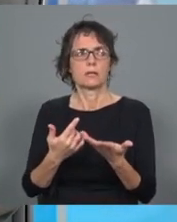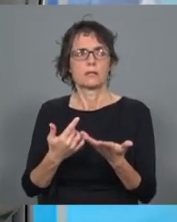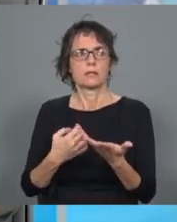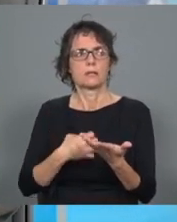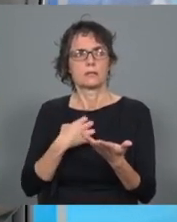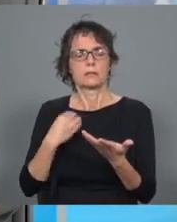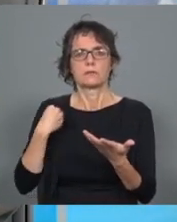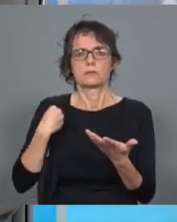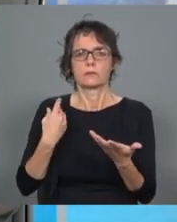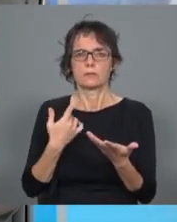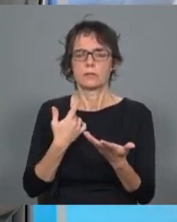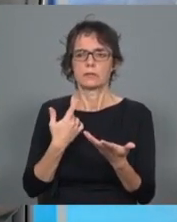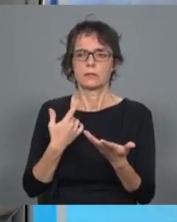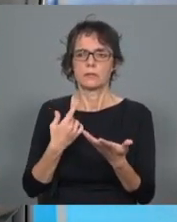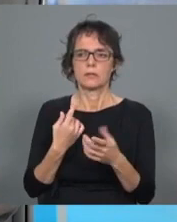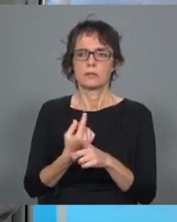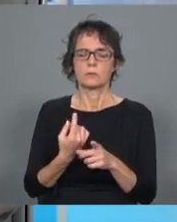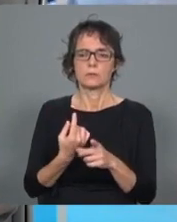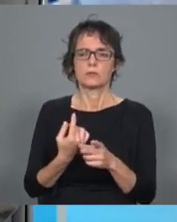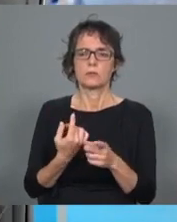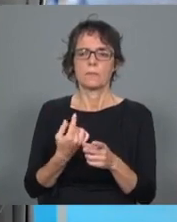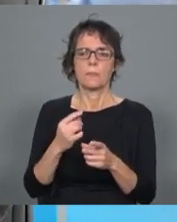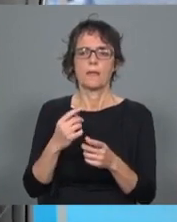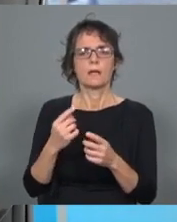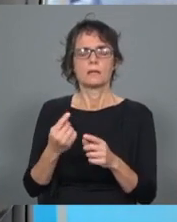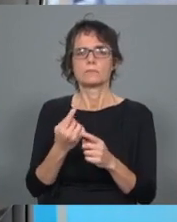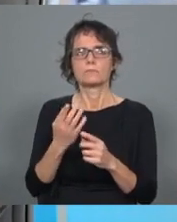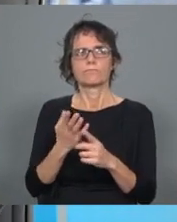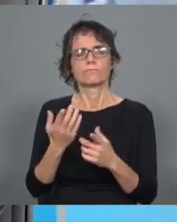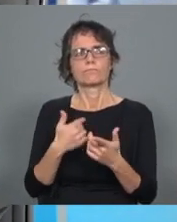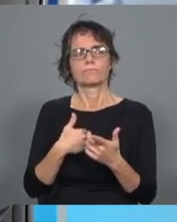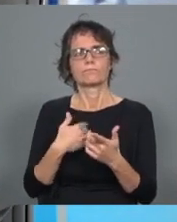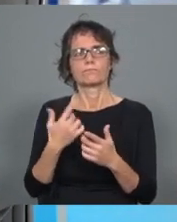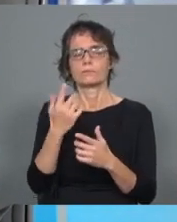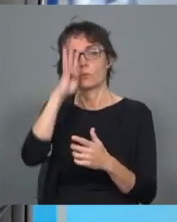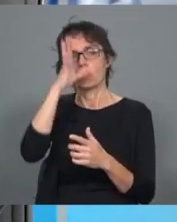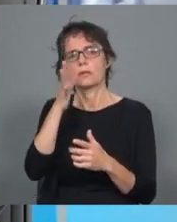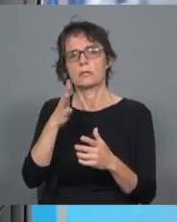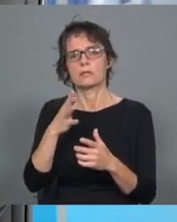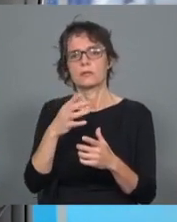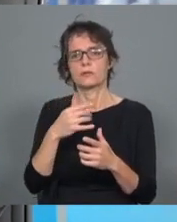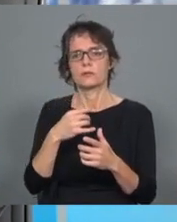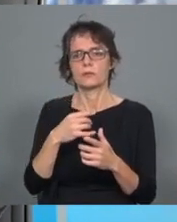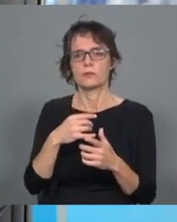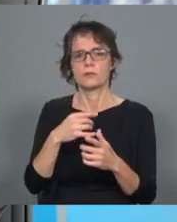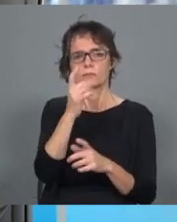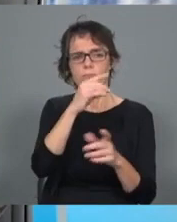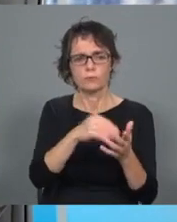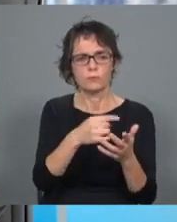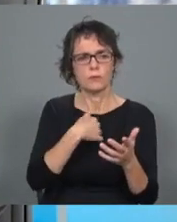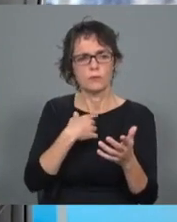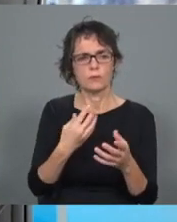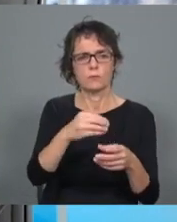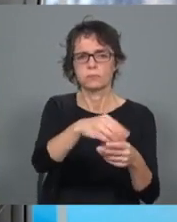ele começa por dizer, pobres tereis sempre entre vós. Sim. E essa é a verdade. Aliás, o que do ponto de